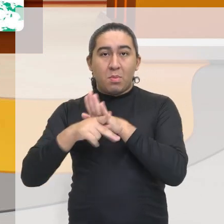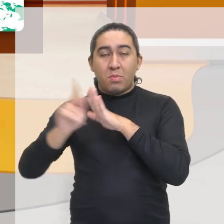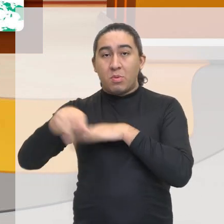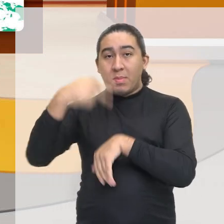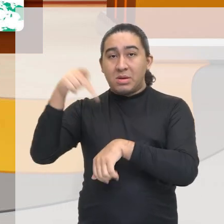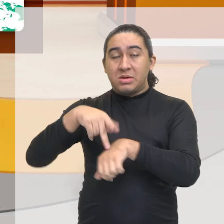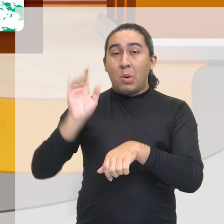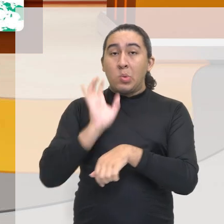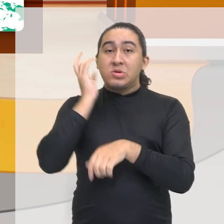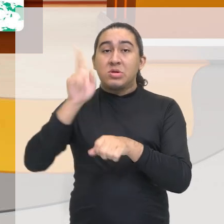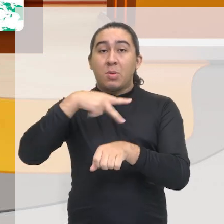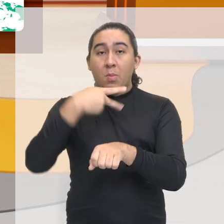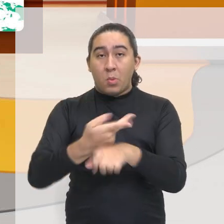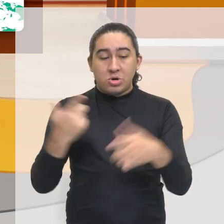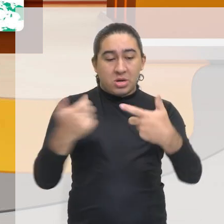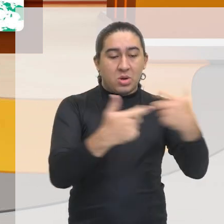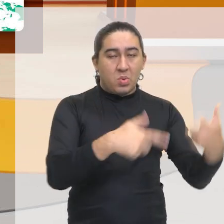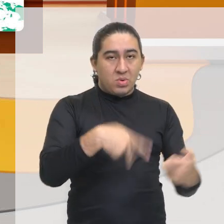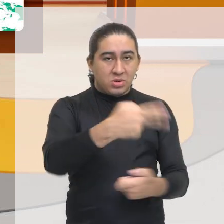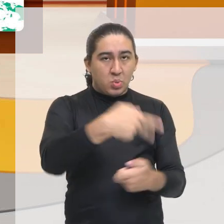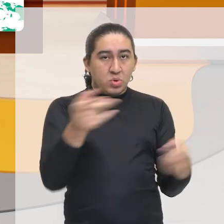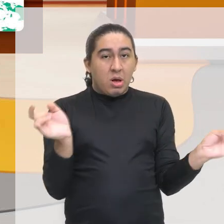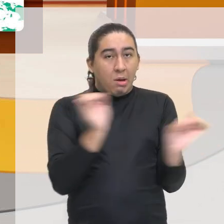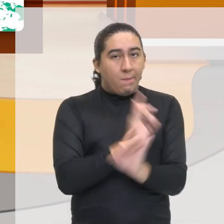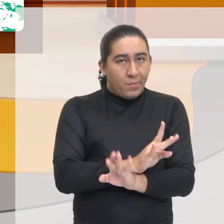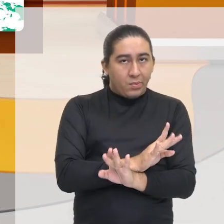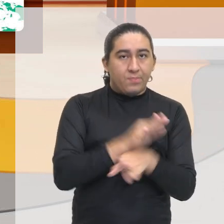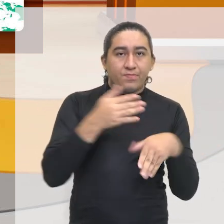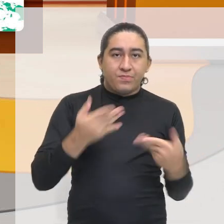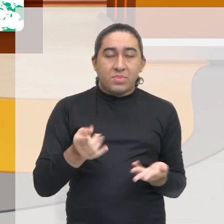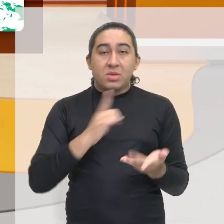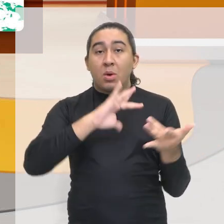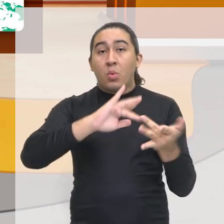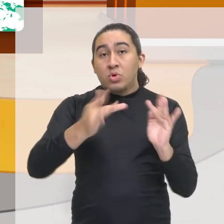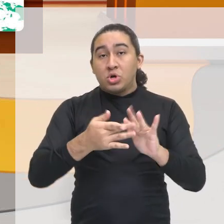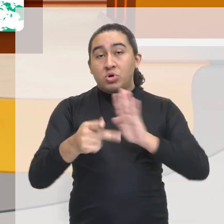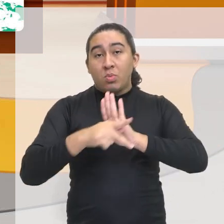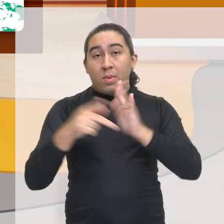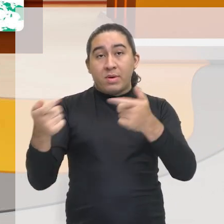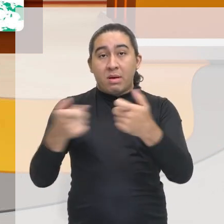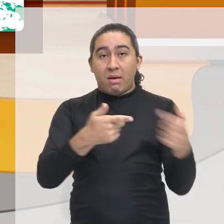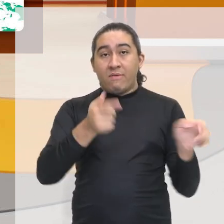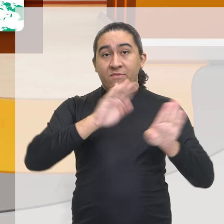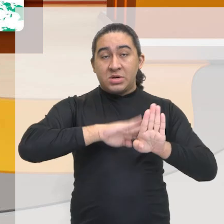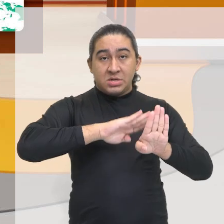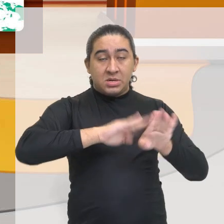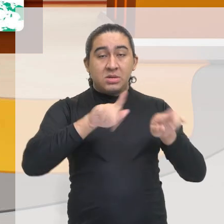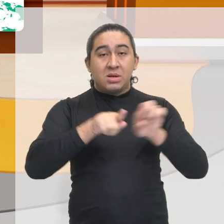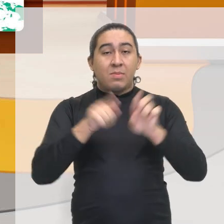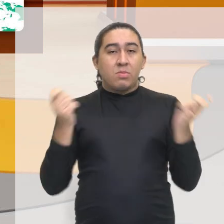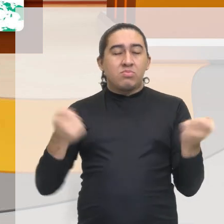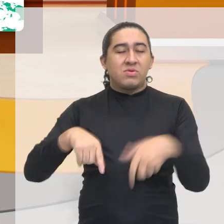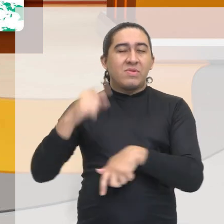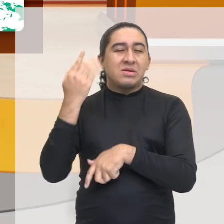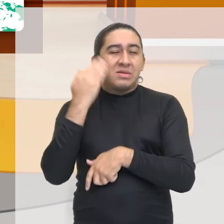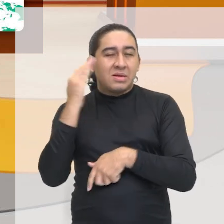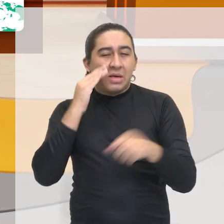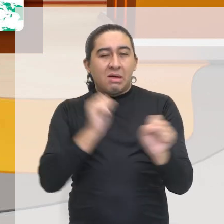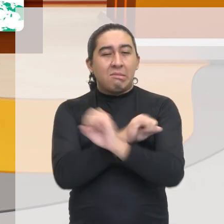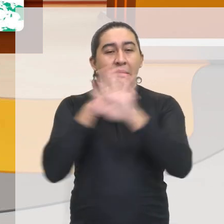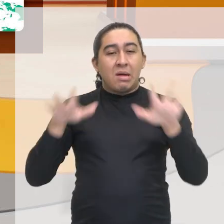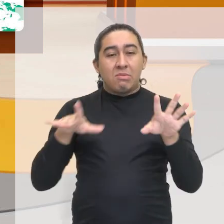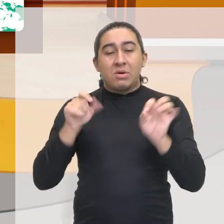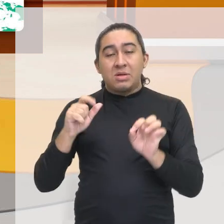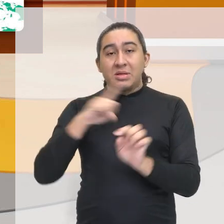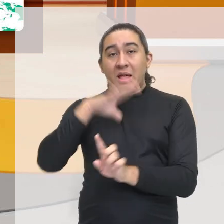ocorrer após a Segunda Guerra Mundial, ou seja, contexto de Guerra Fria, e claro que nós verificaremos aí a influência